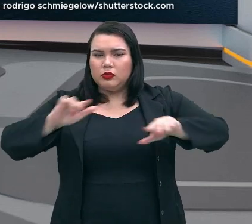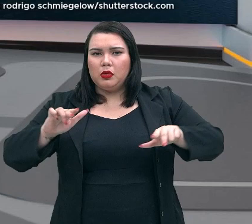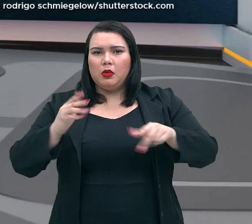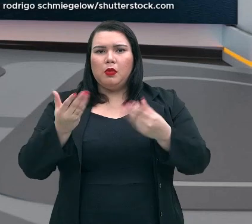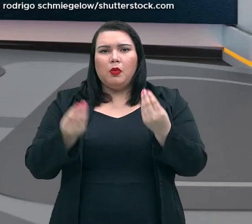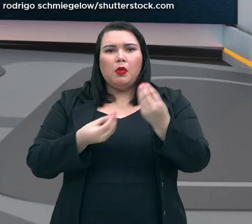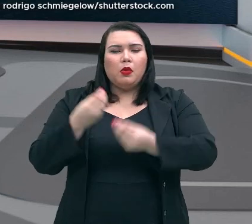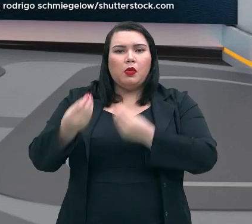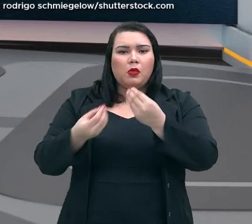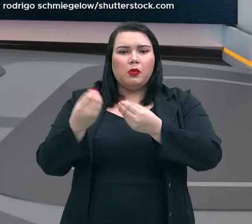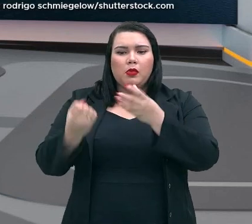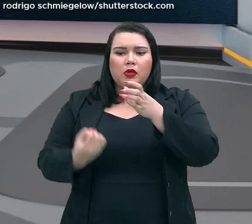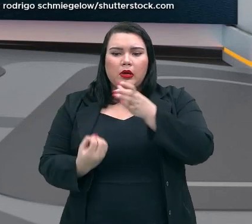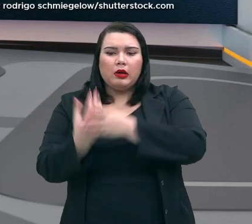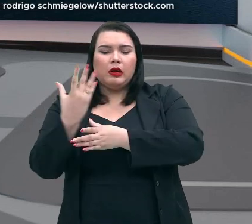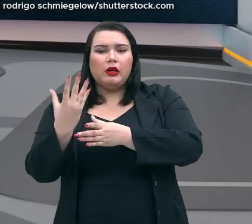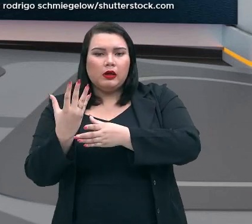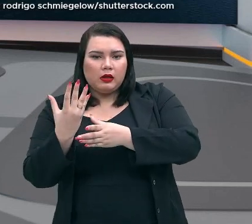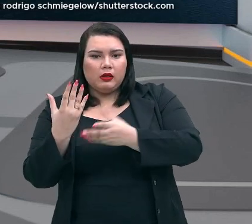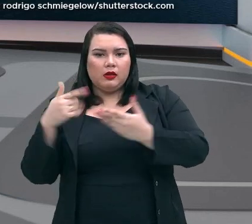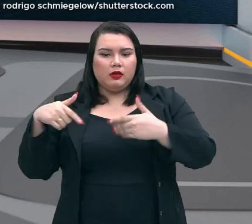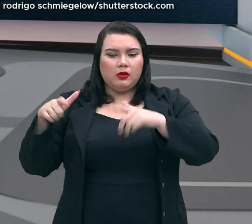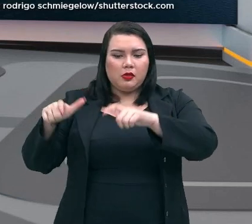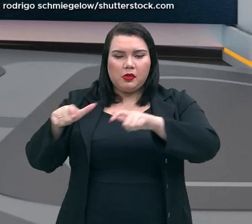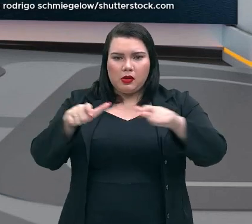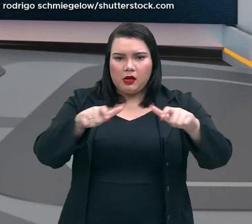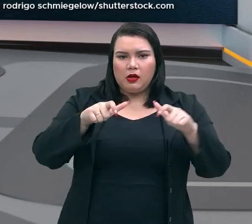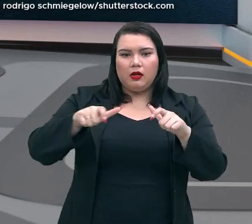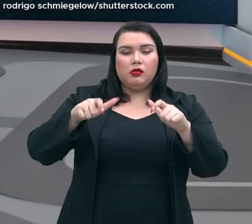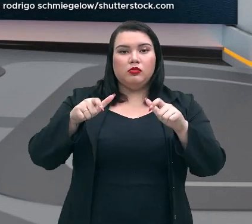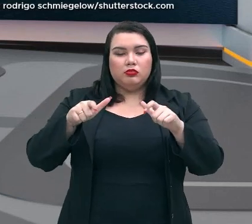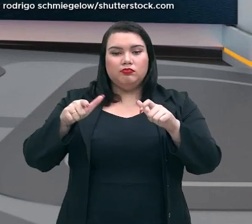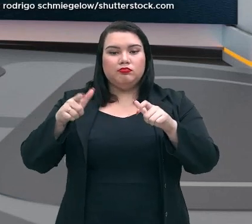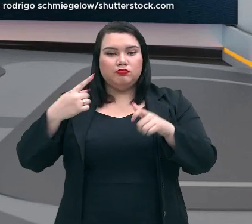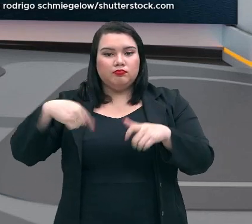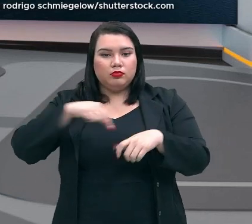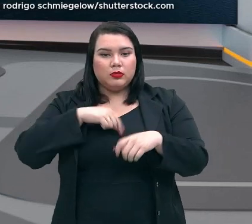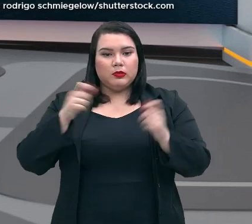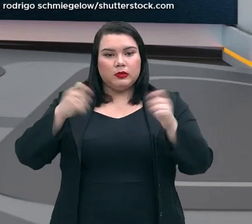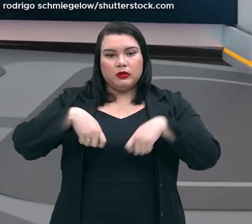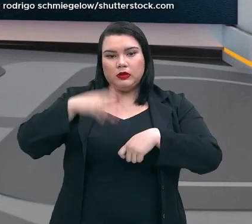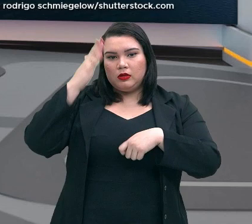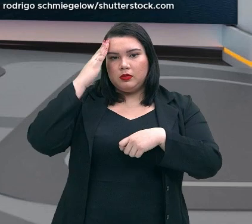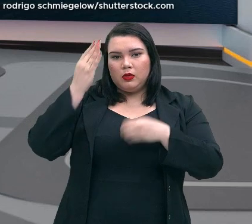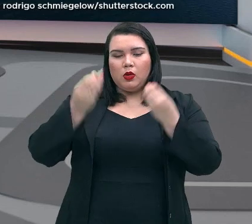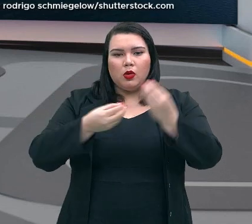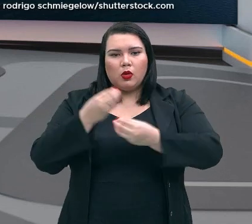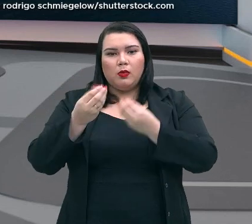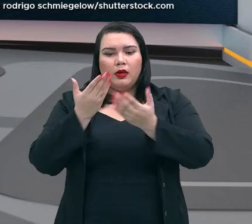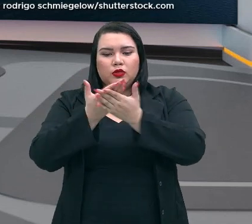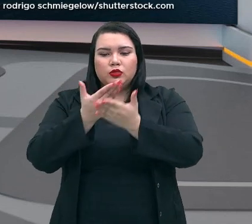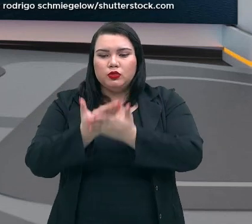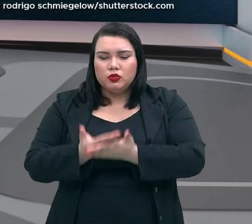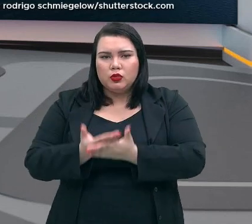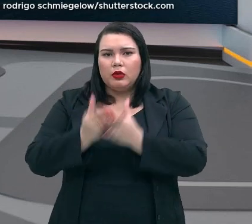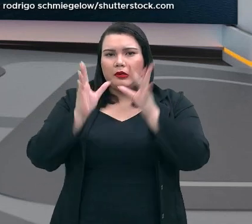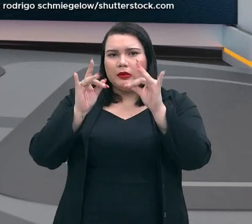acaba formando esse espaço, né, em que a gente verifica, né, a parte de estudo dos rios, tá